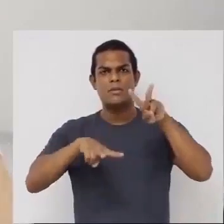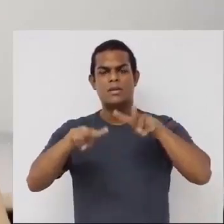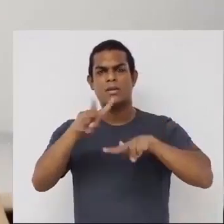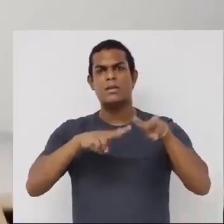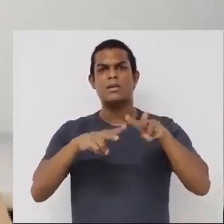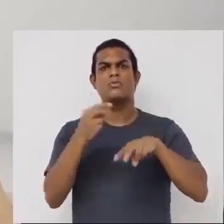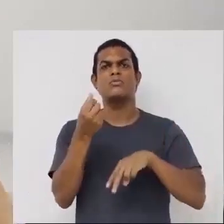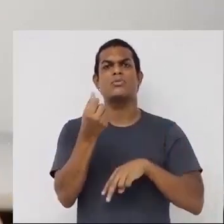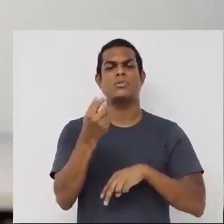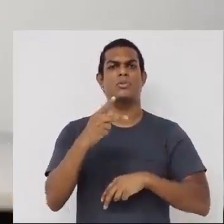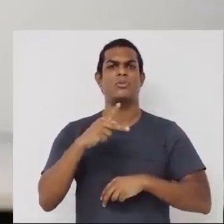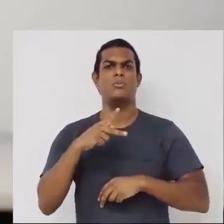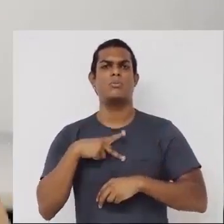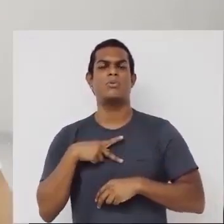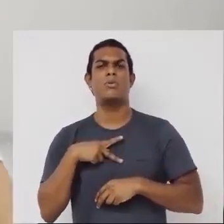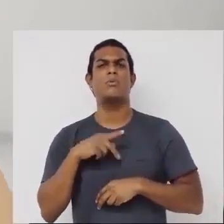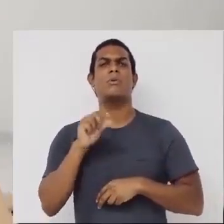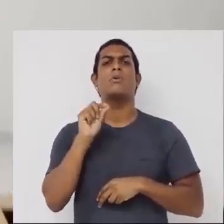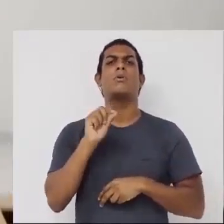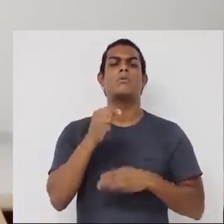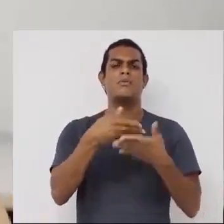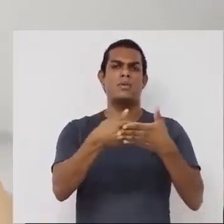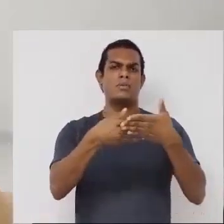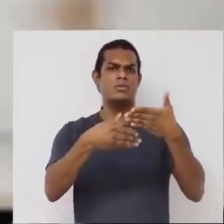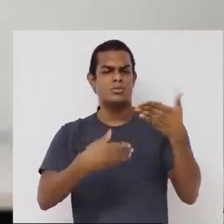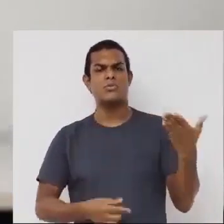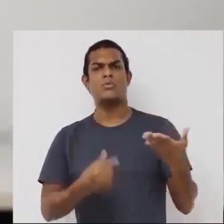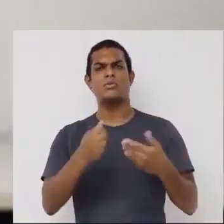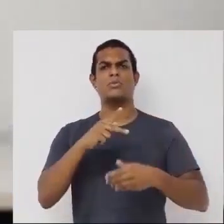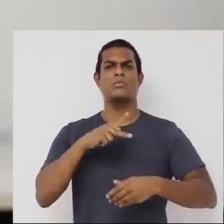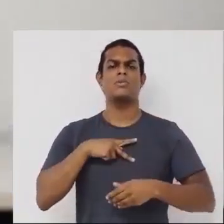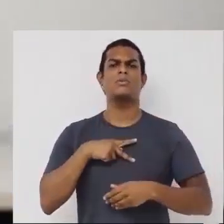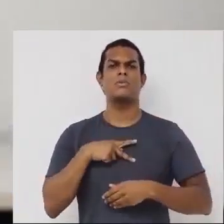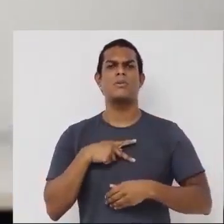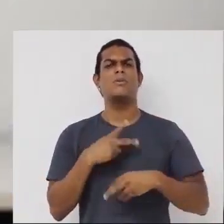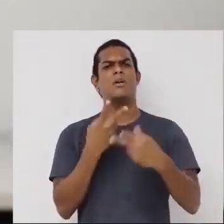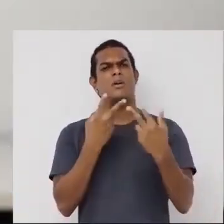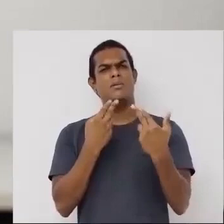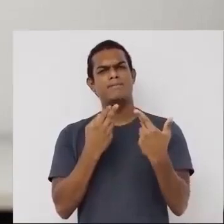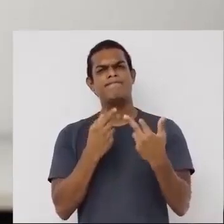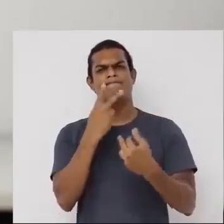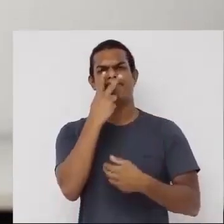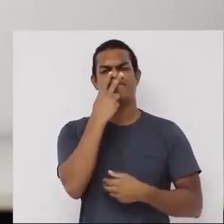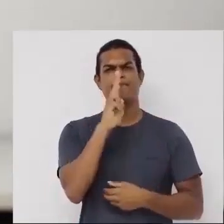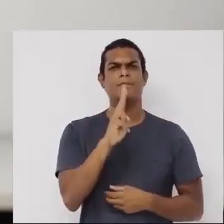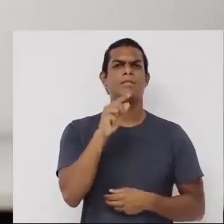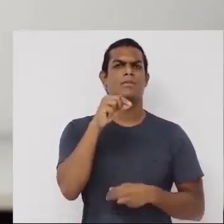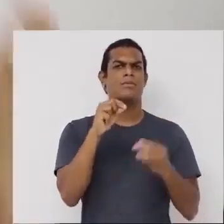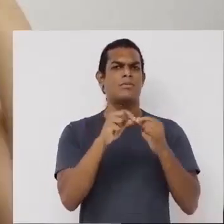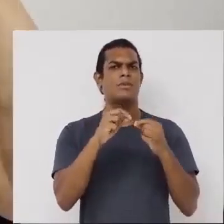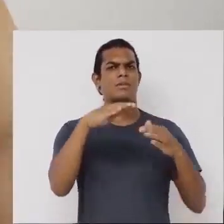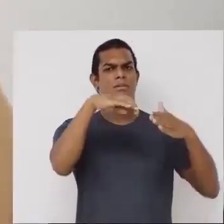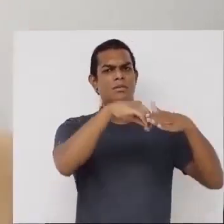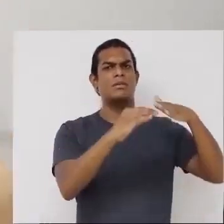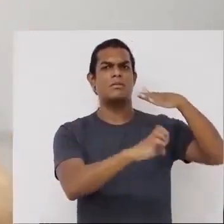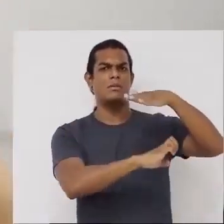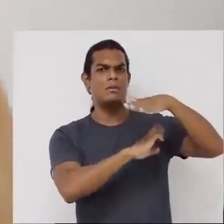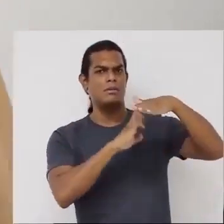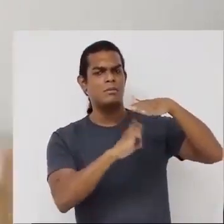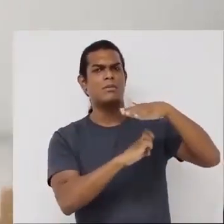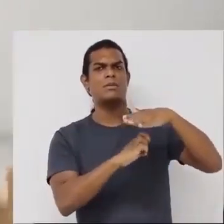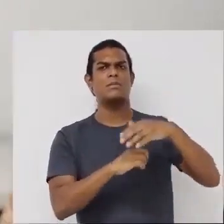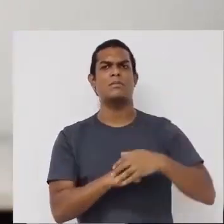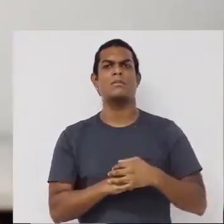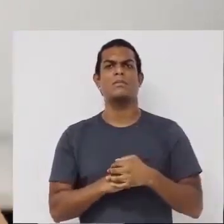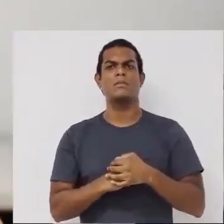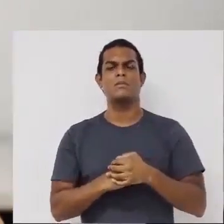finanças pessoais, o que eu faço nas minhas finanças pessoais, é muito parecido com o que eu faço nas finanças corporativas. E aí, o primeiro ponto